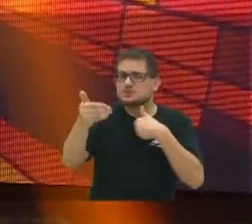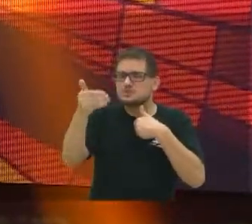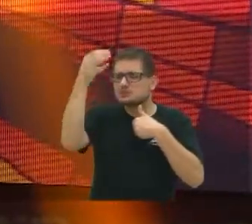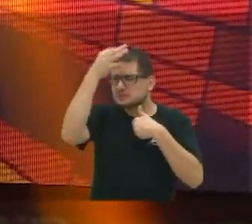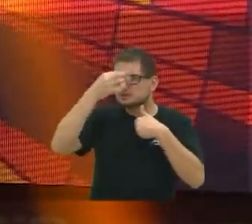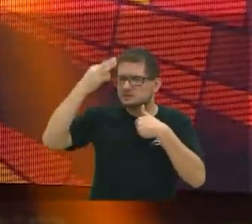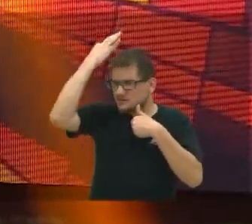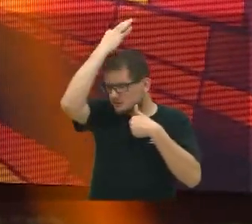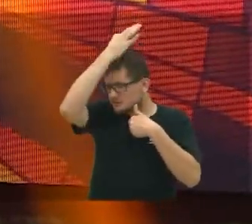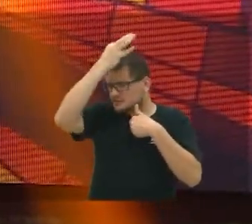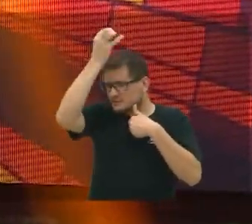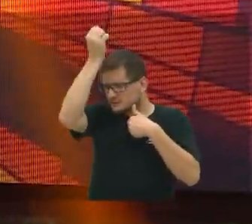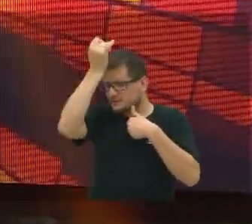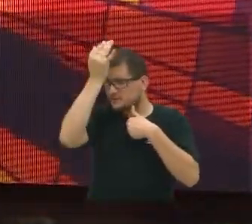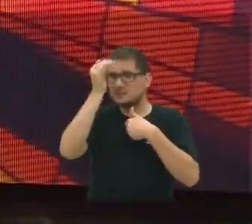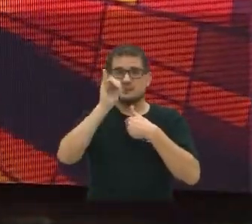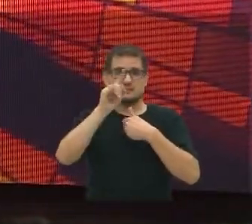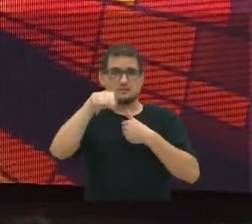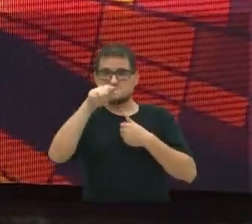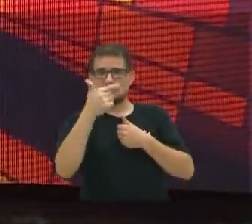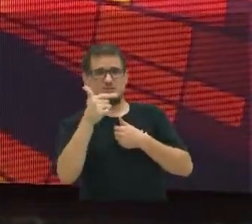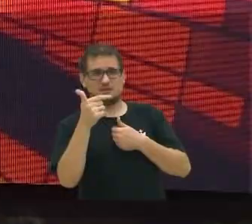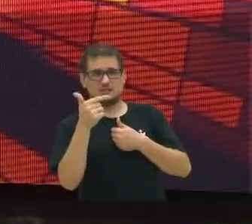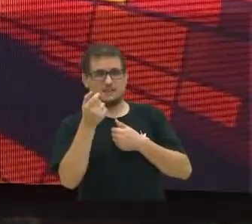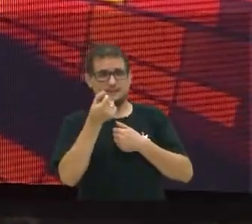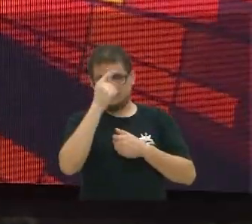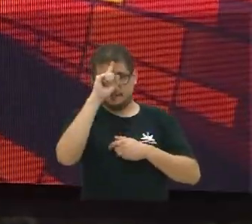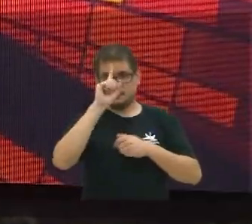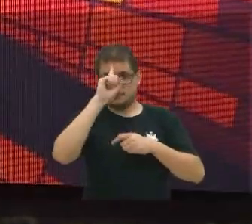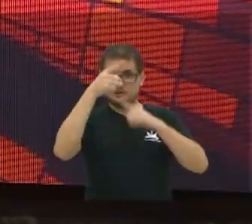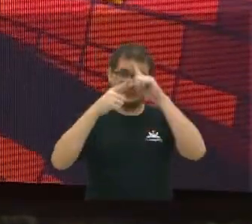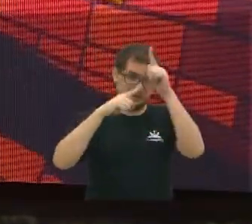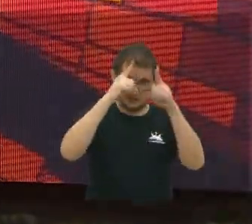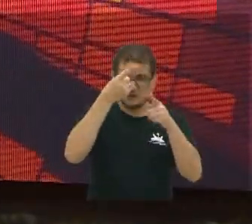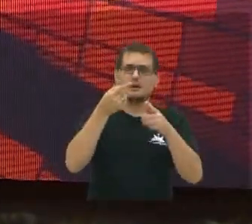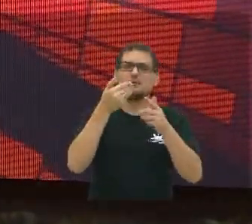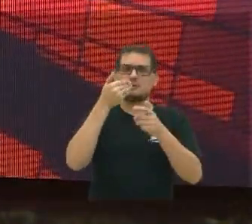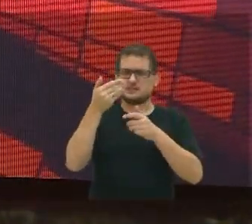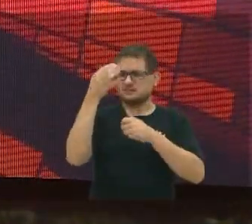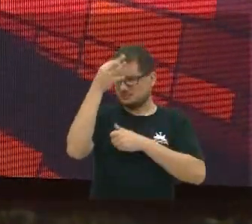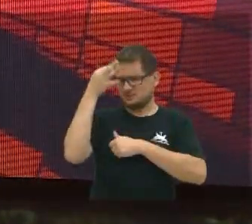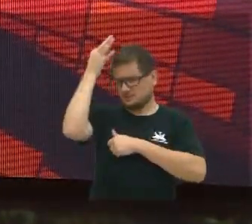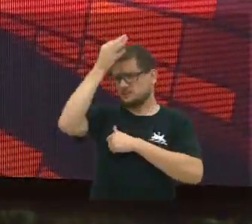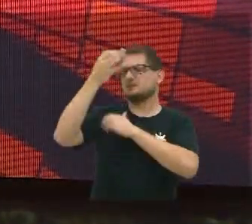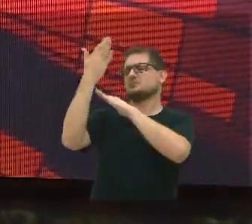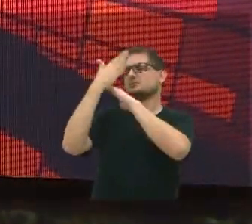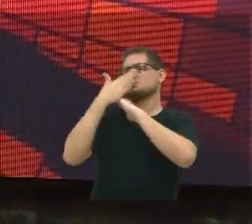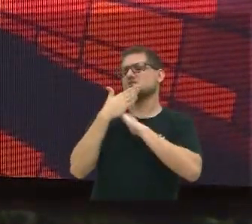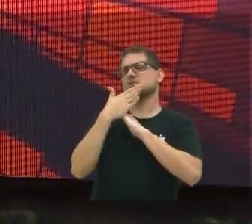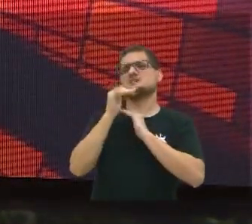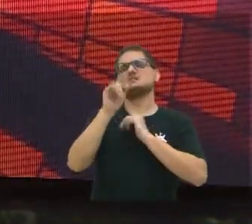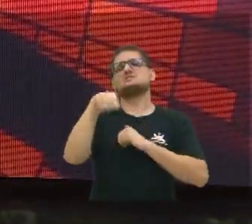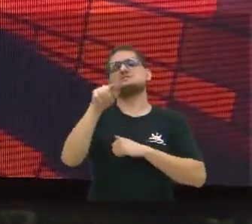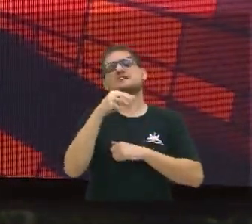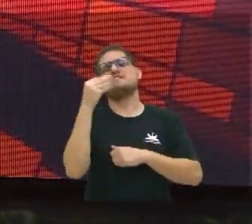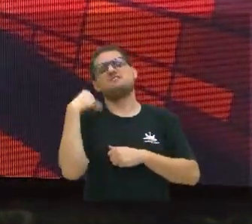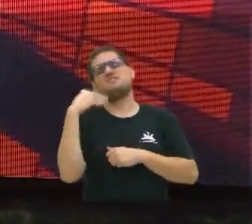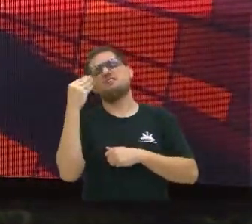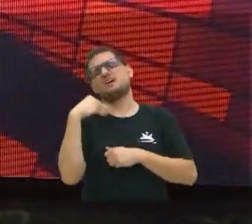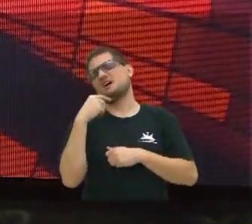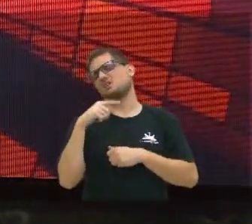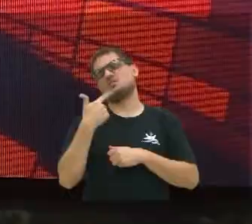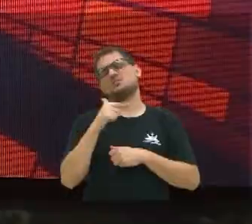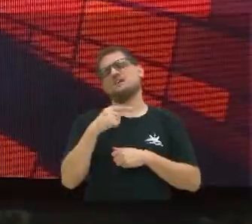Santo. Você está sem força de vontade? Divino Espírito Santo, vem. Você está com problema